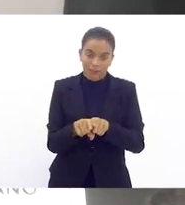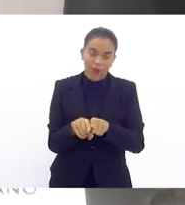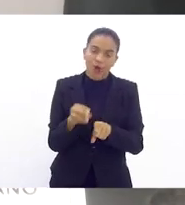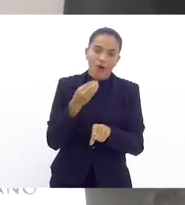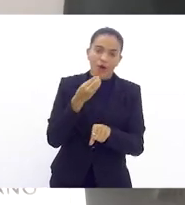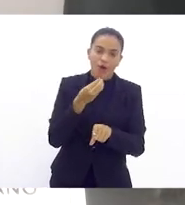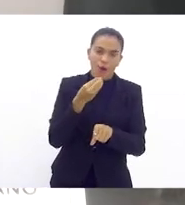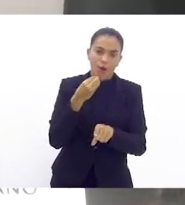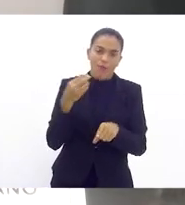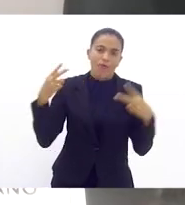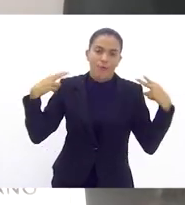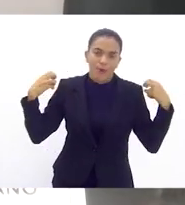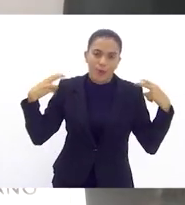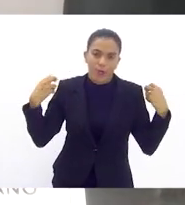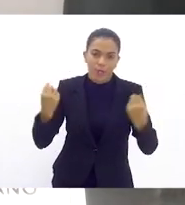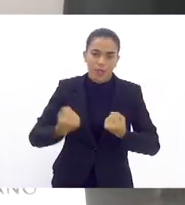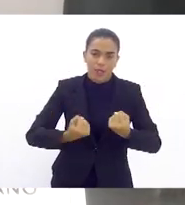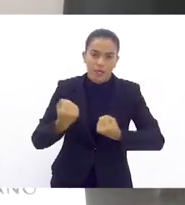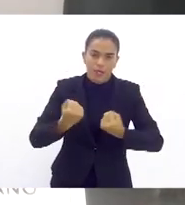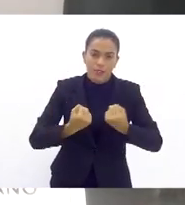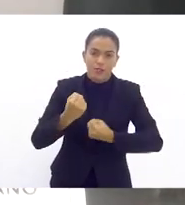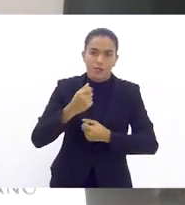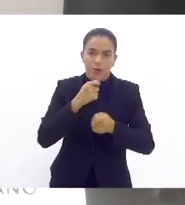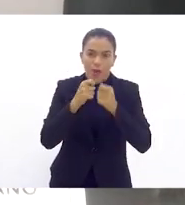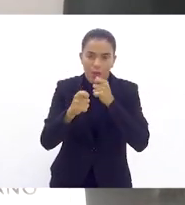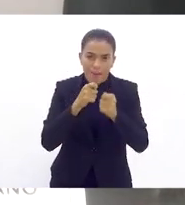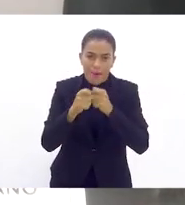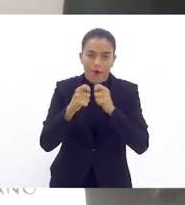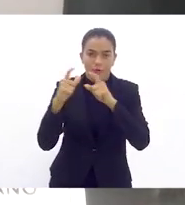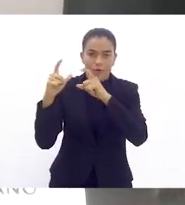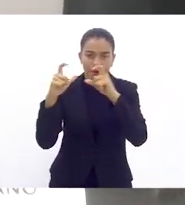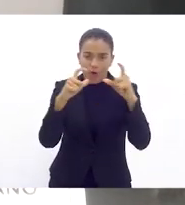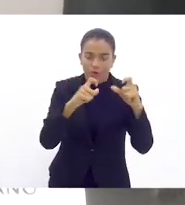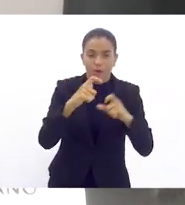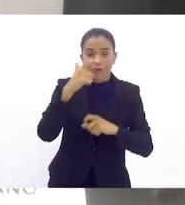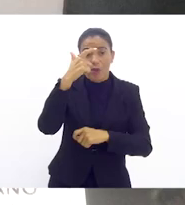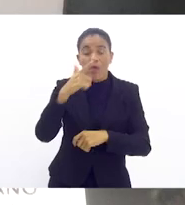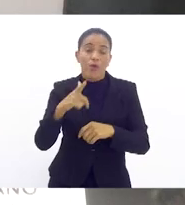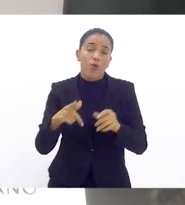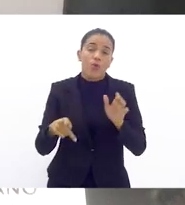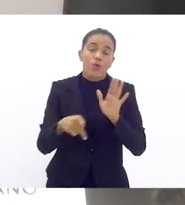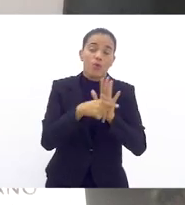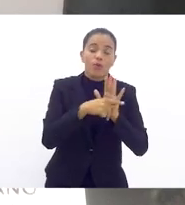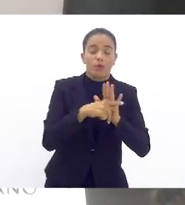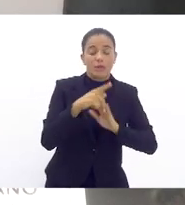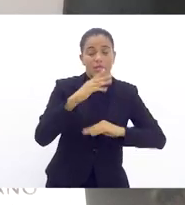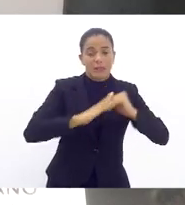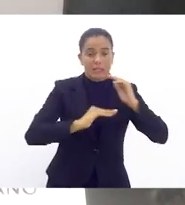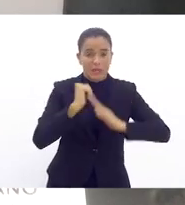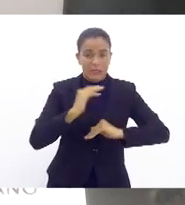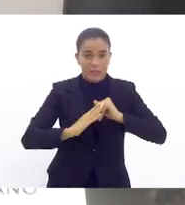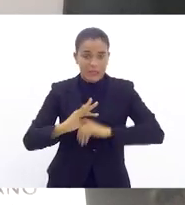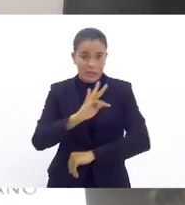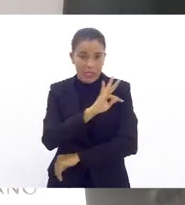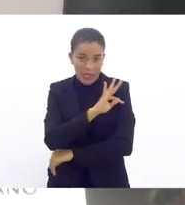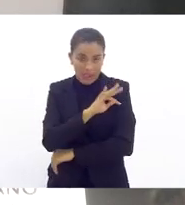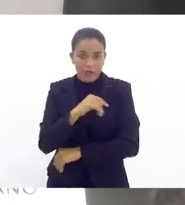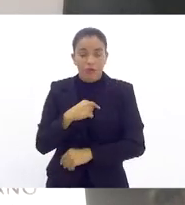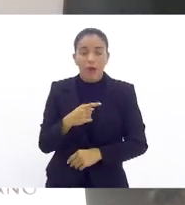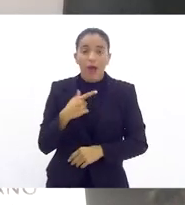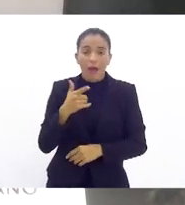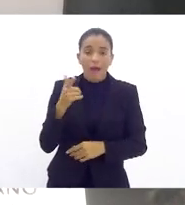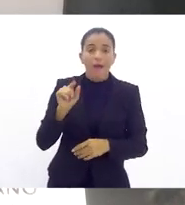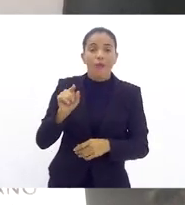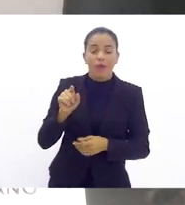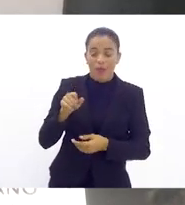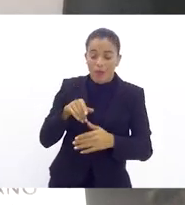logicamente, o motorista, o repórter, o fotógrafo e o nosso técnico. Então, isso foi, as amostras eram condicionadas